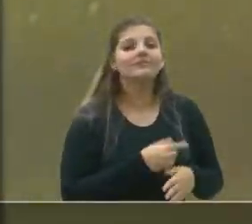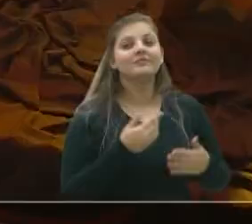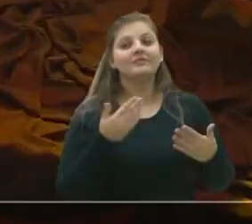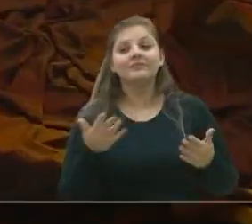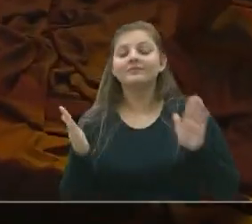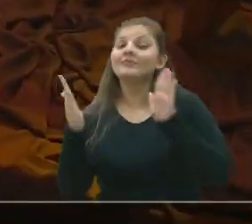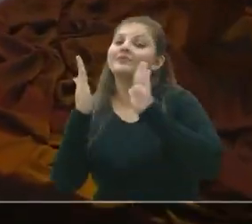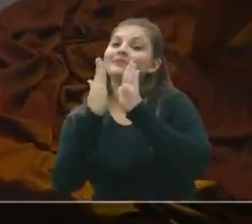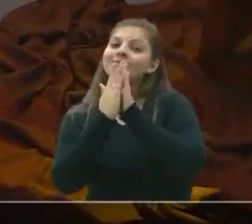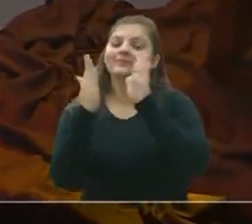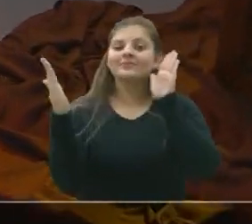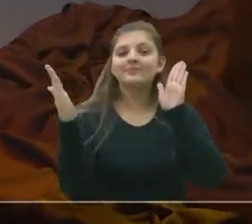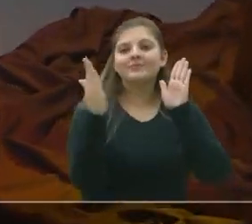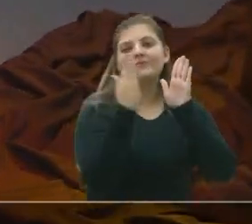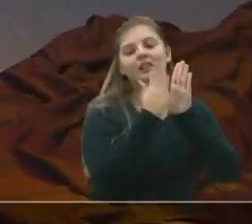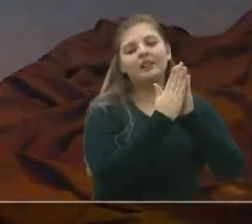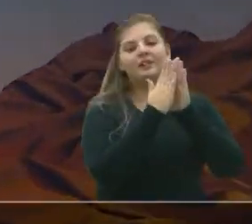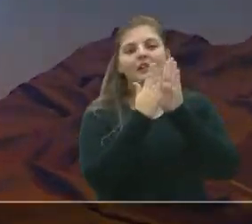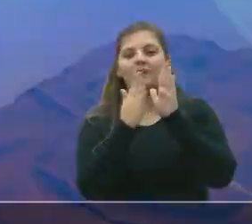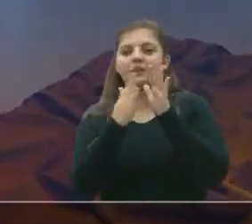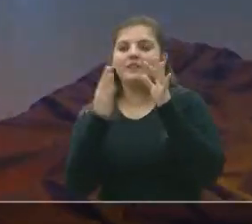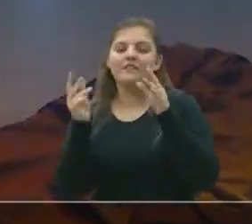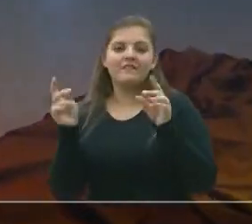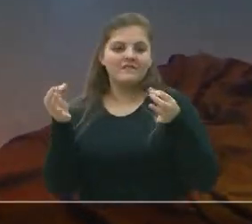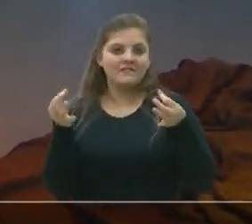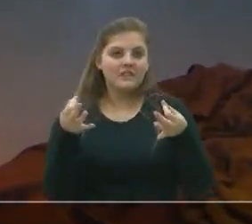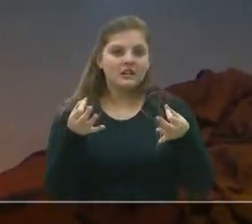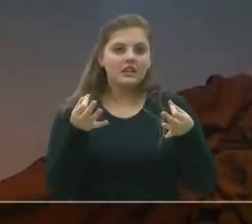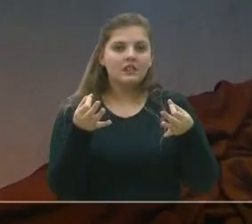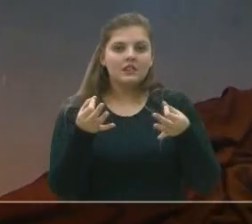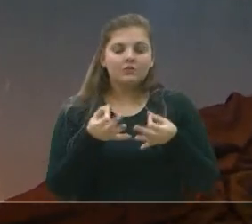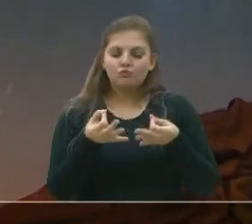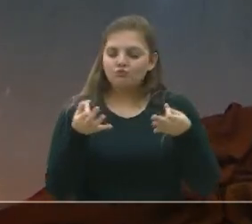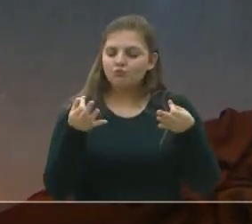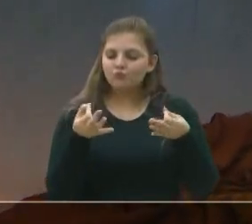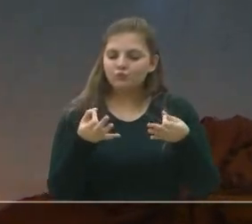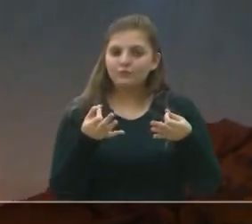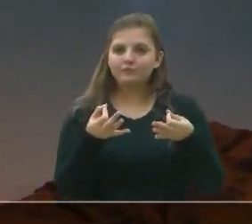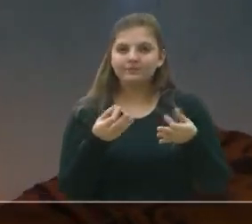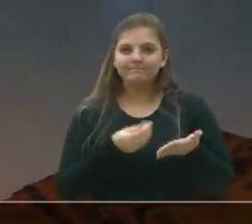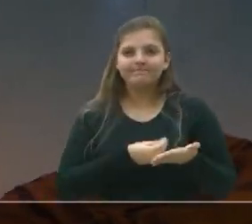sua presença é real em meu